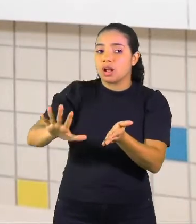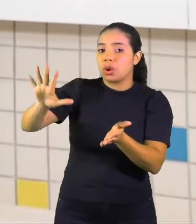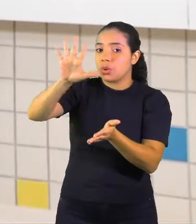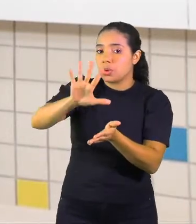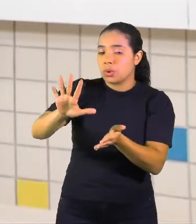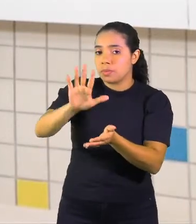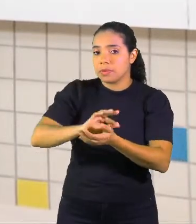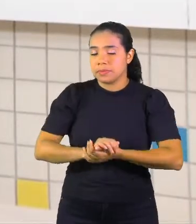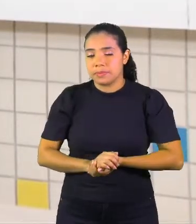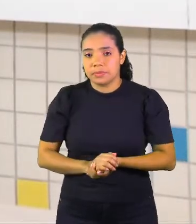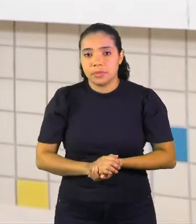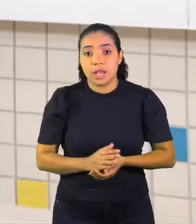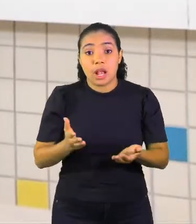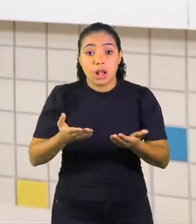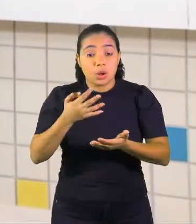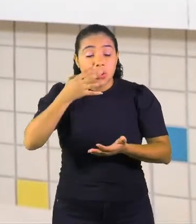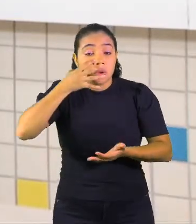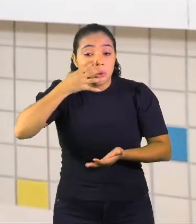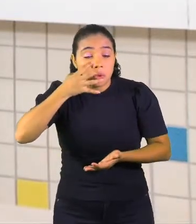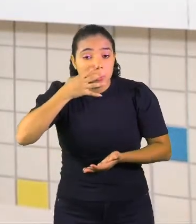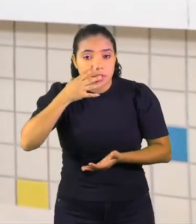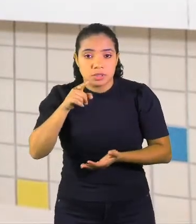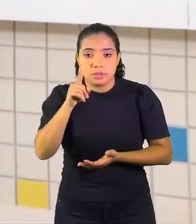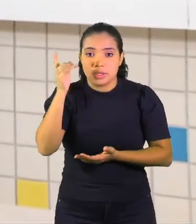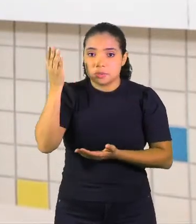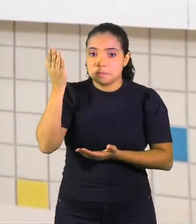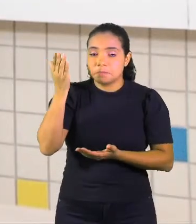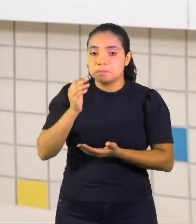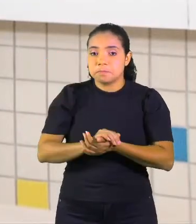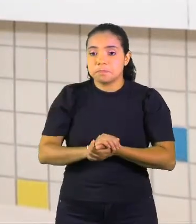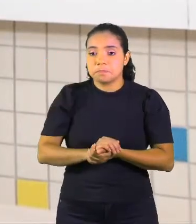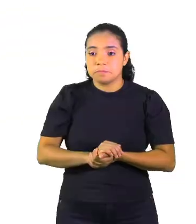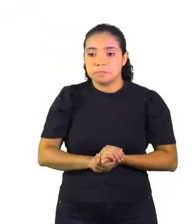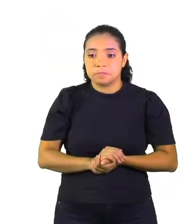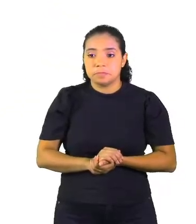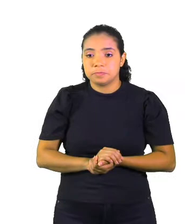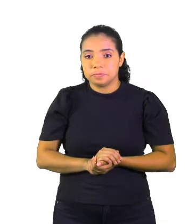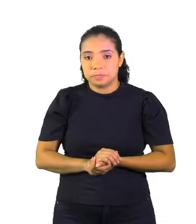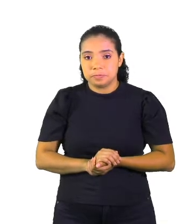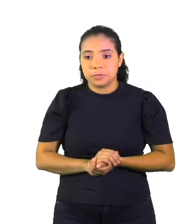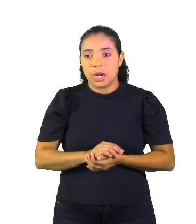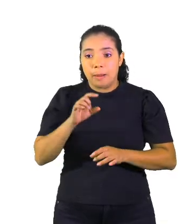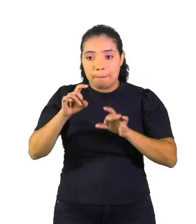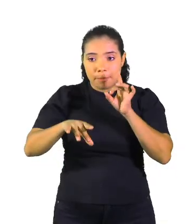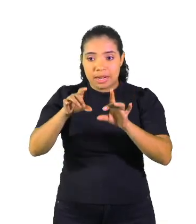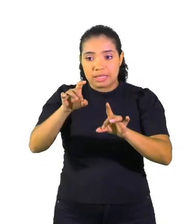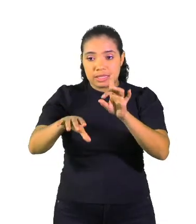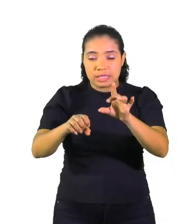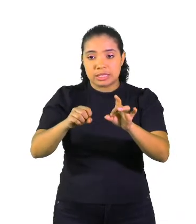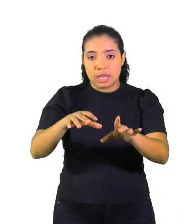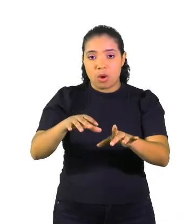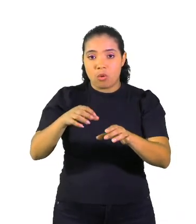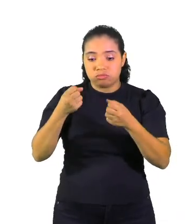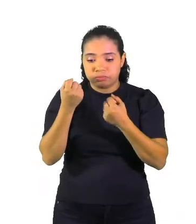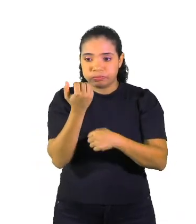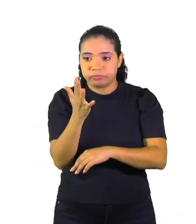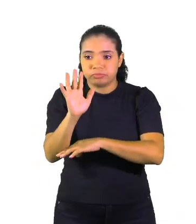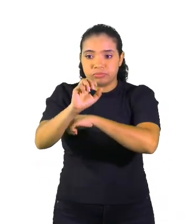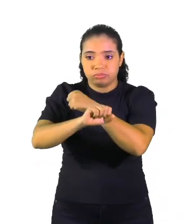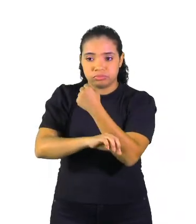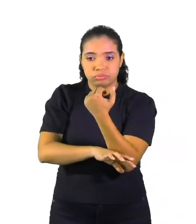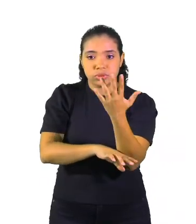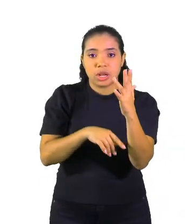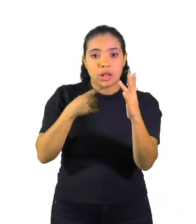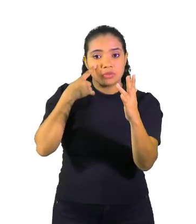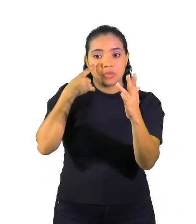Agora eu gostaria que vocês observassem aí uma plantação de café. Vejam bem, na imagem de um